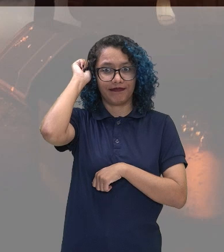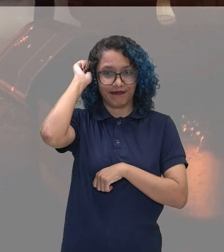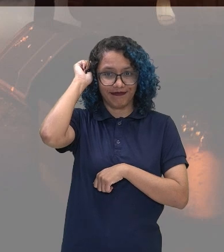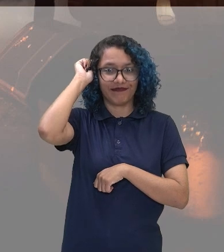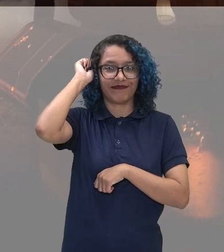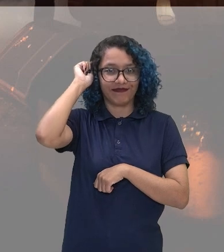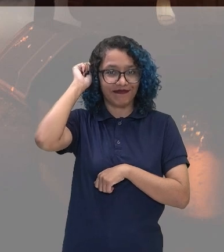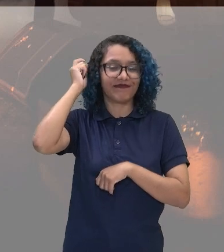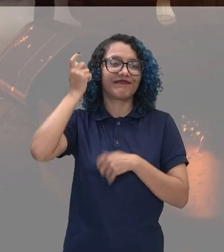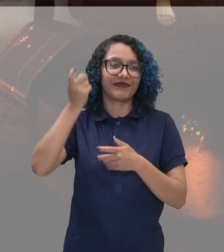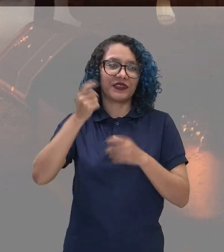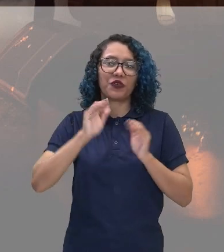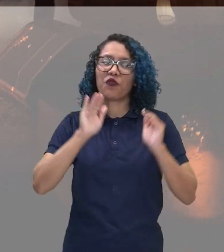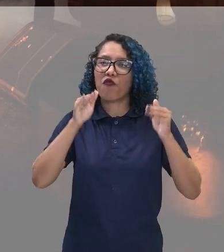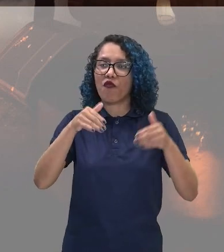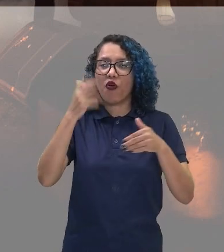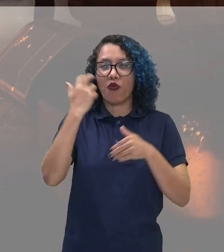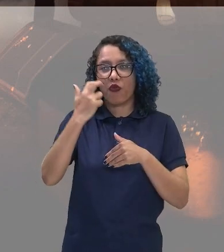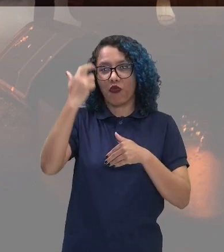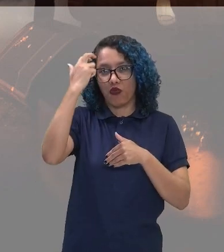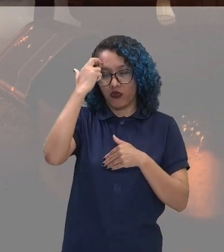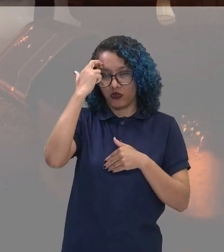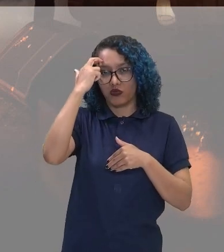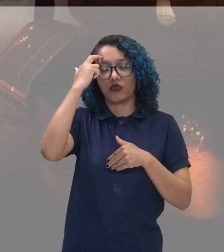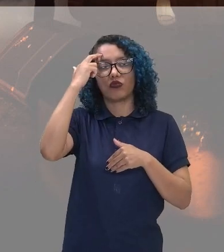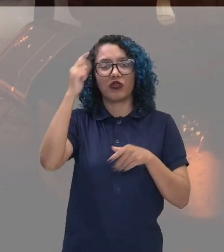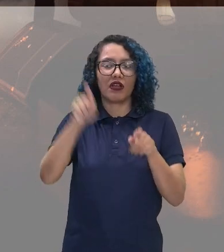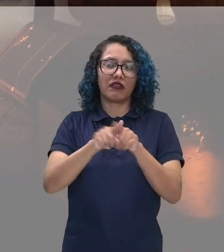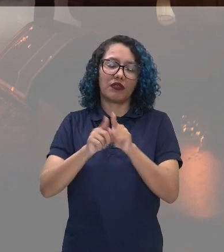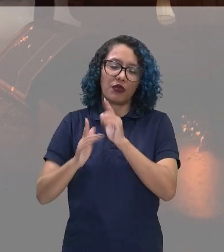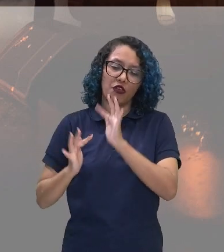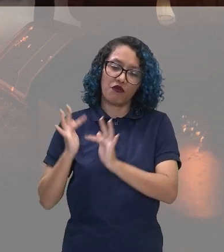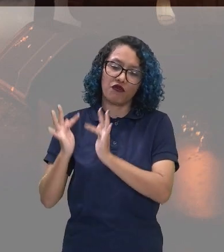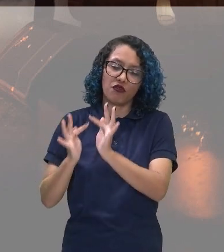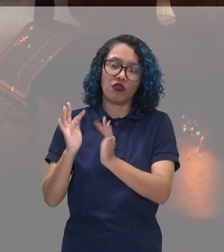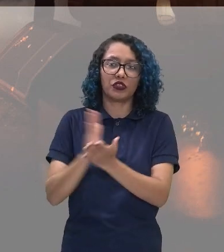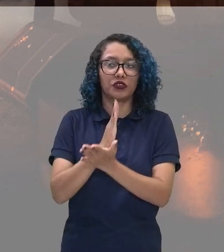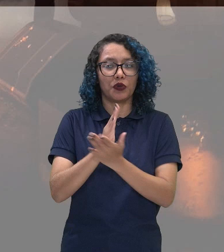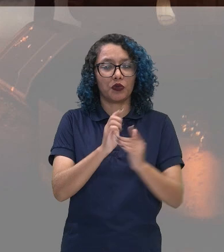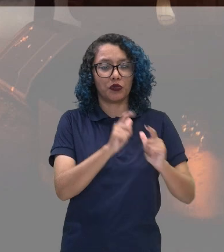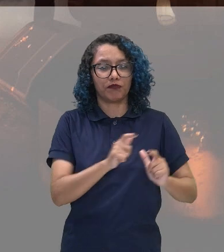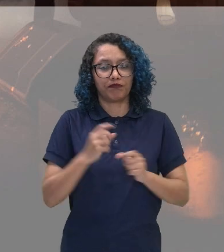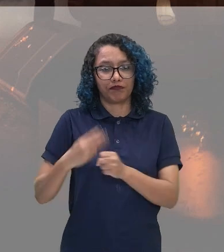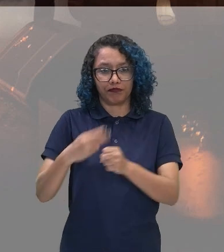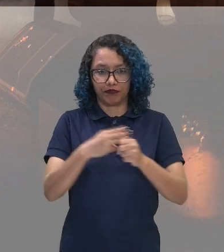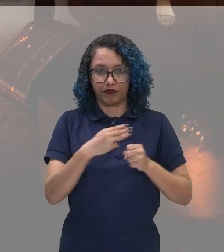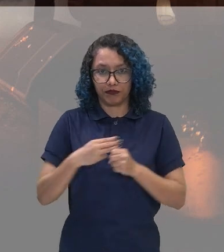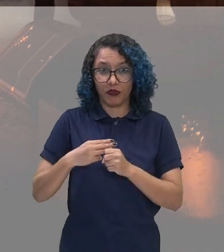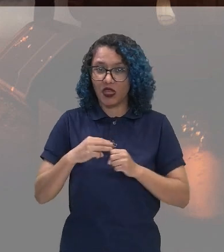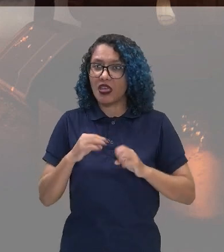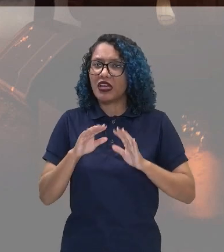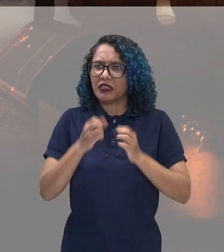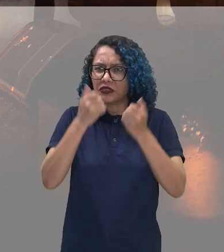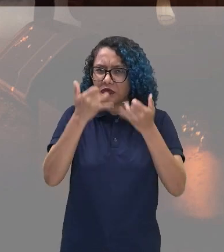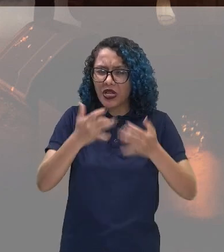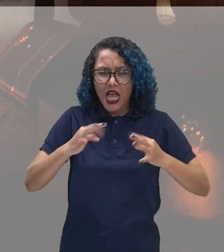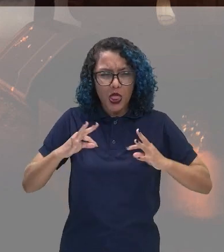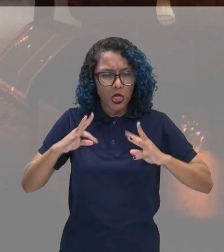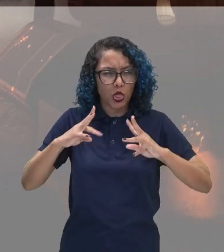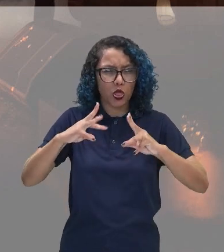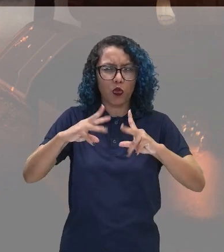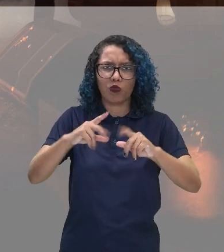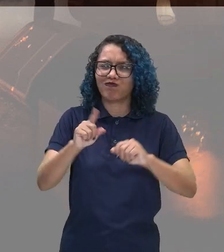uma cultura, o folclore e etc., de alguns municípios. Infelizmente não vamos poder falar de todos, que são